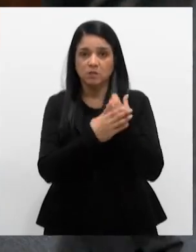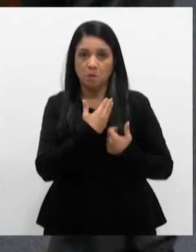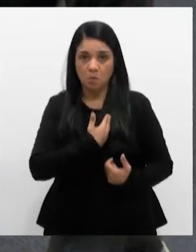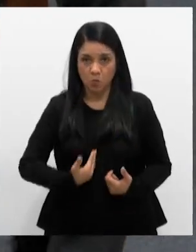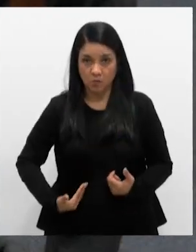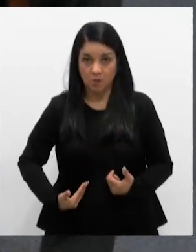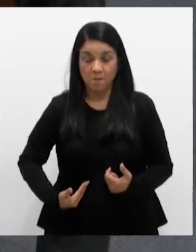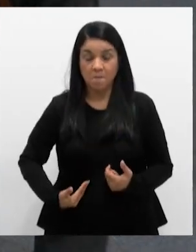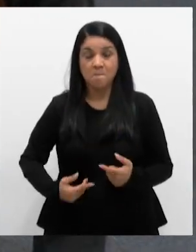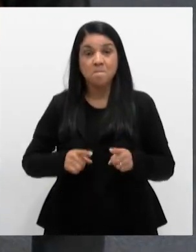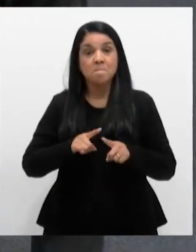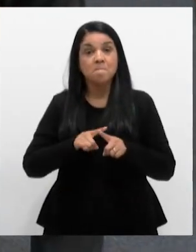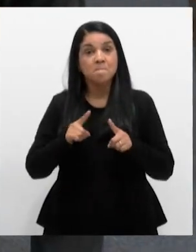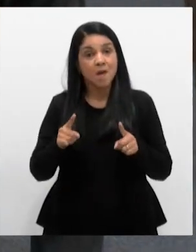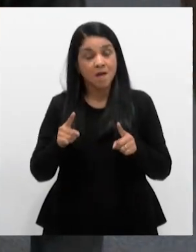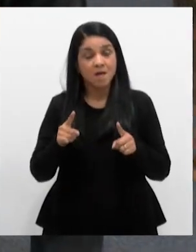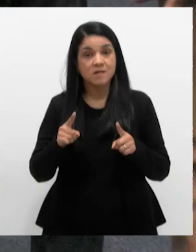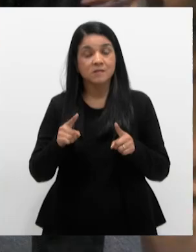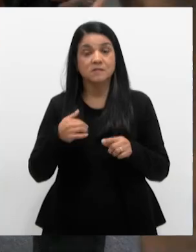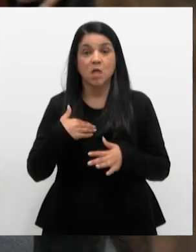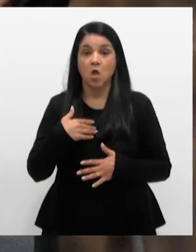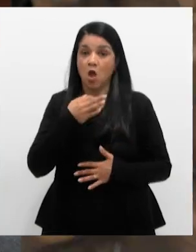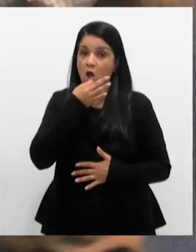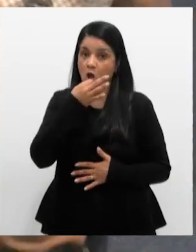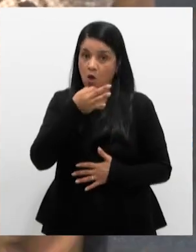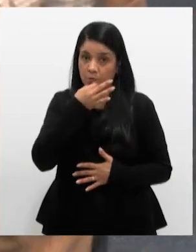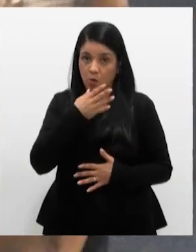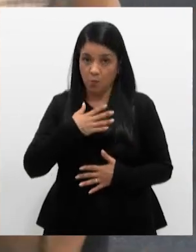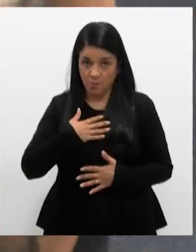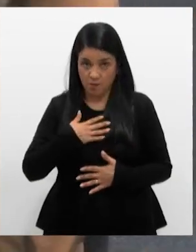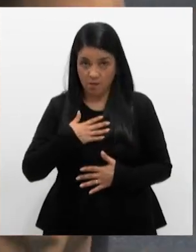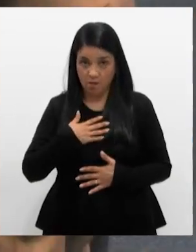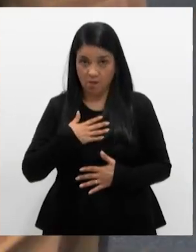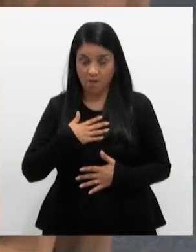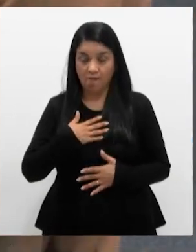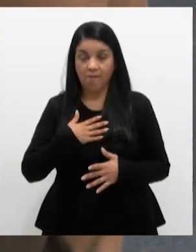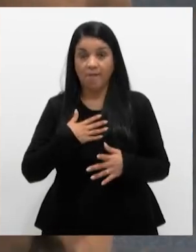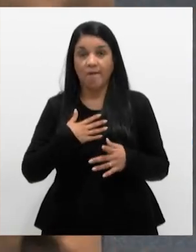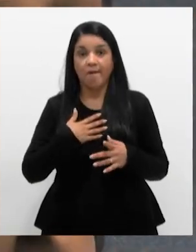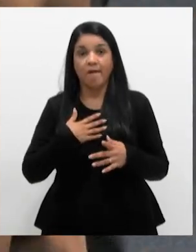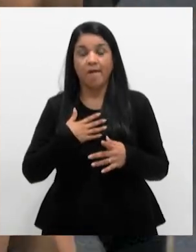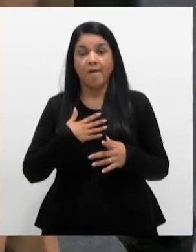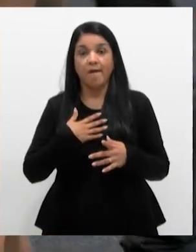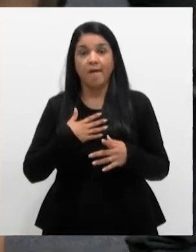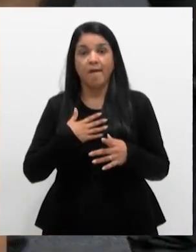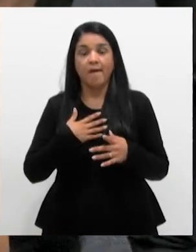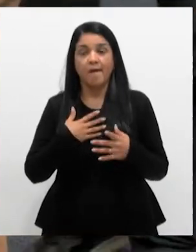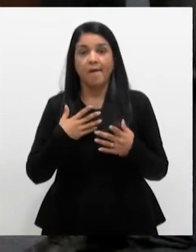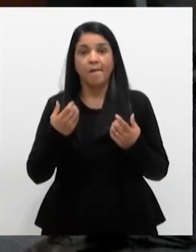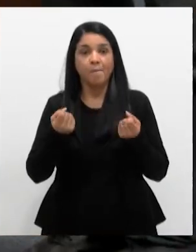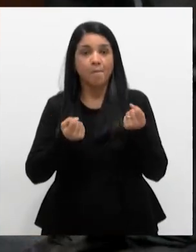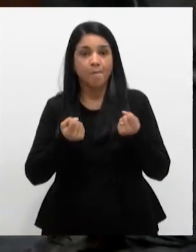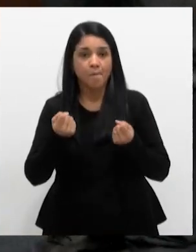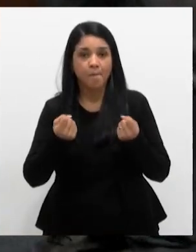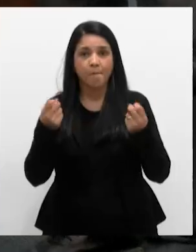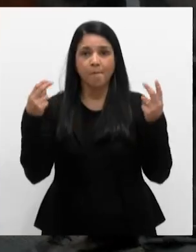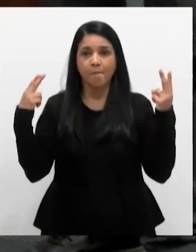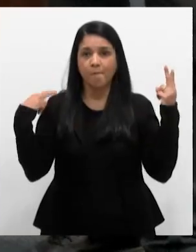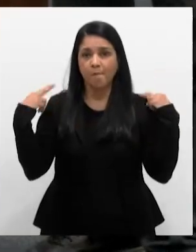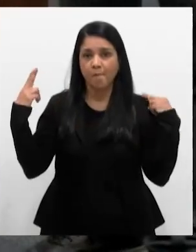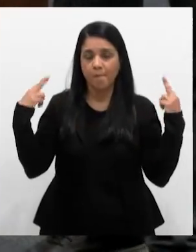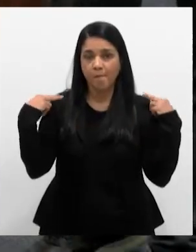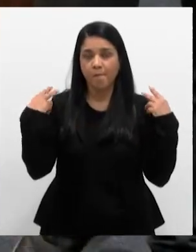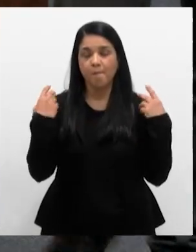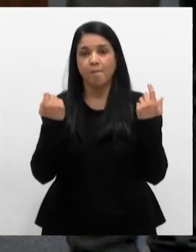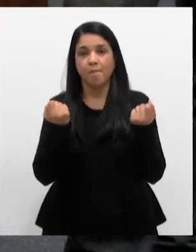caso específico, acho eu, que ele não tem que ter carros motoristas de segurança à